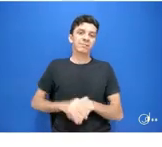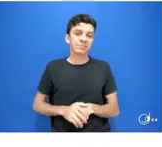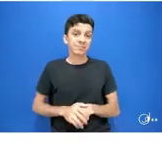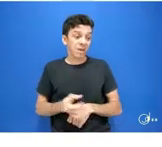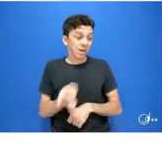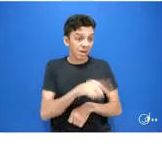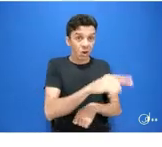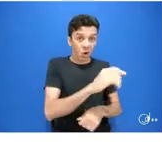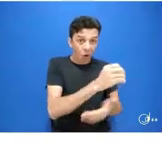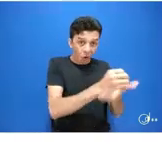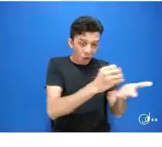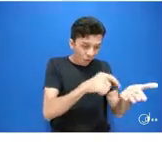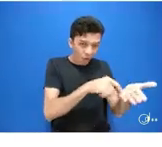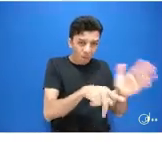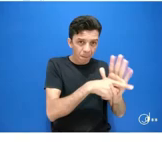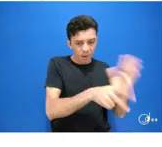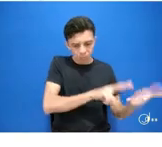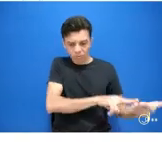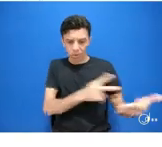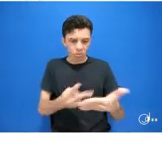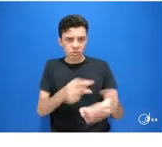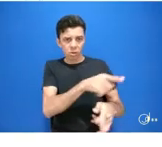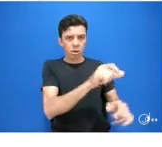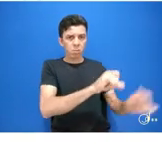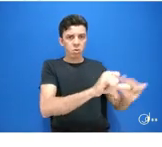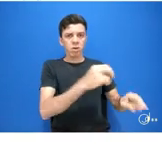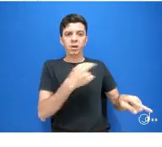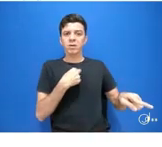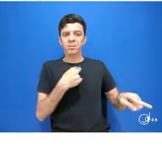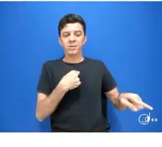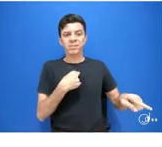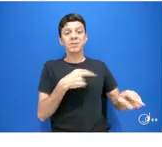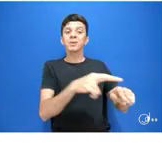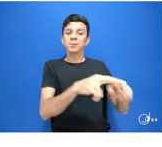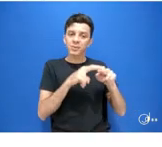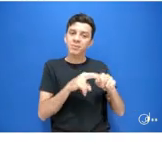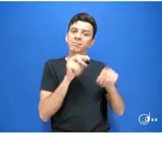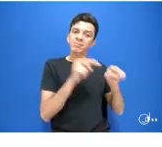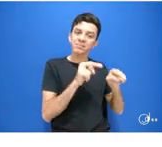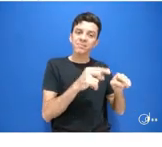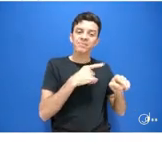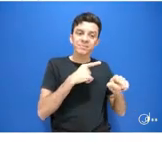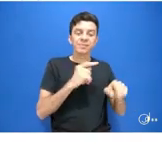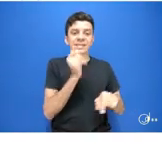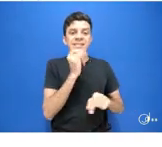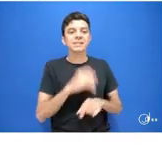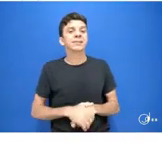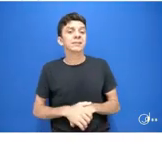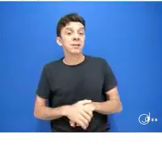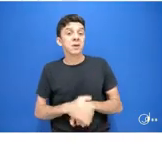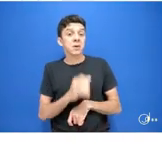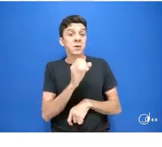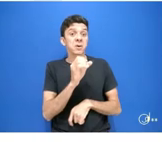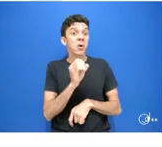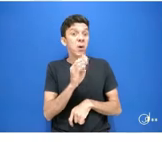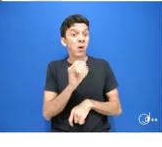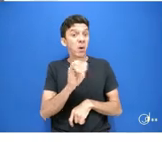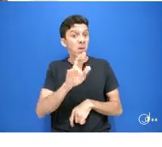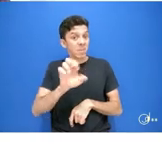os textos das obras originais não sofrem modificações no seu conteúdo. Nesta categoria, encontramos